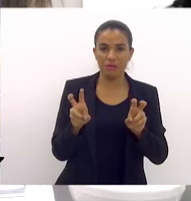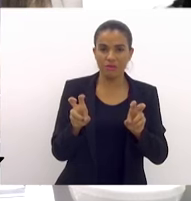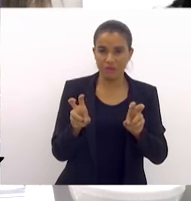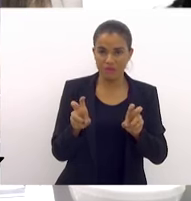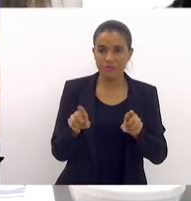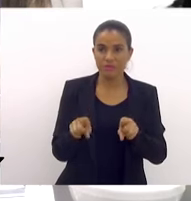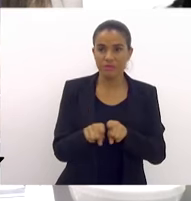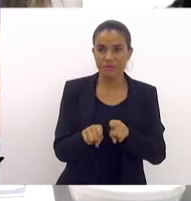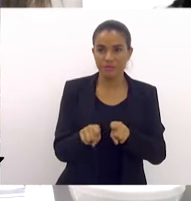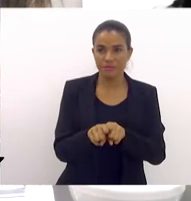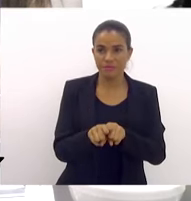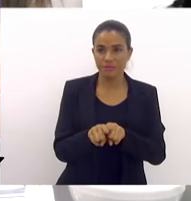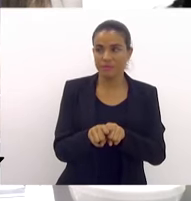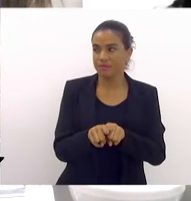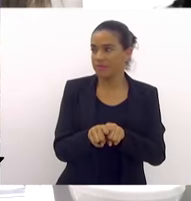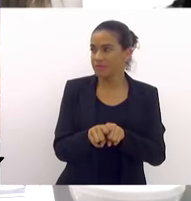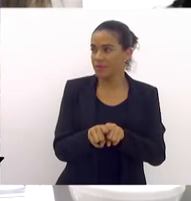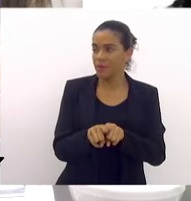vez mais